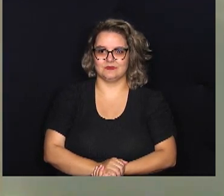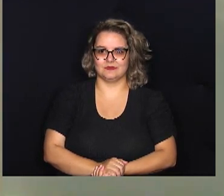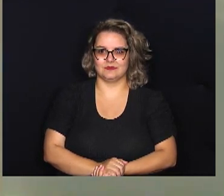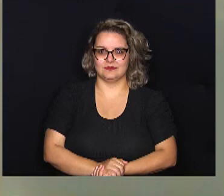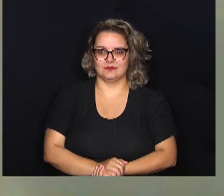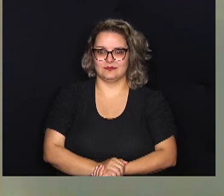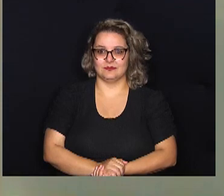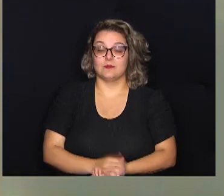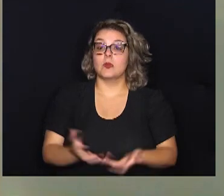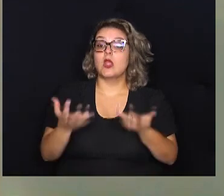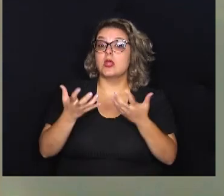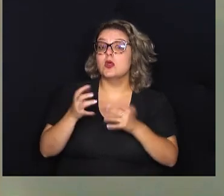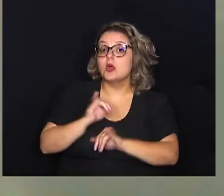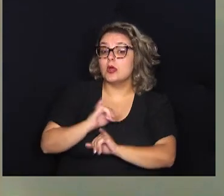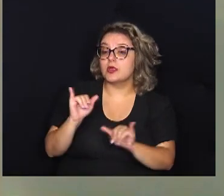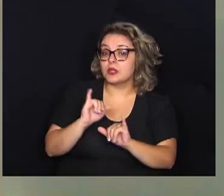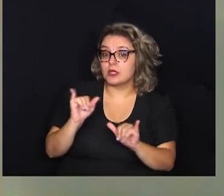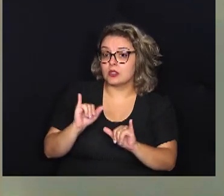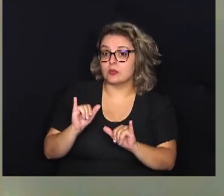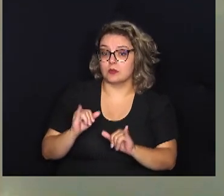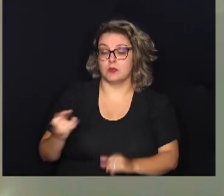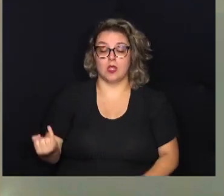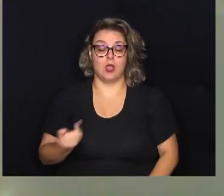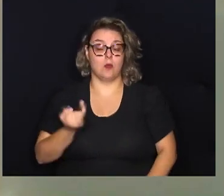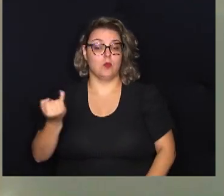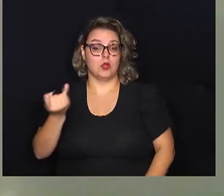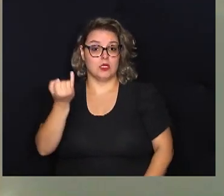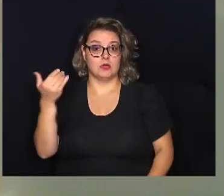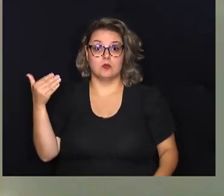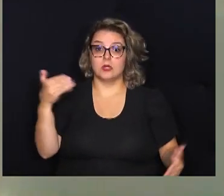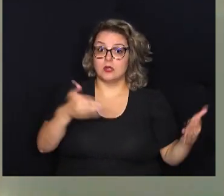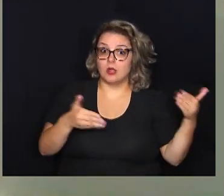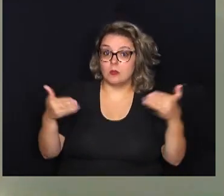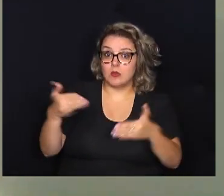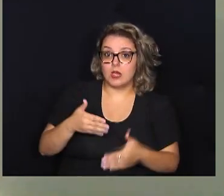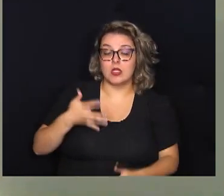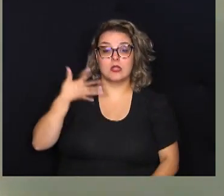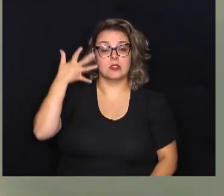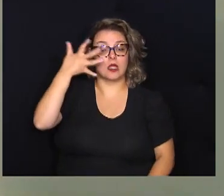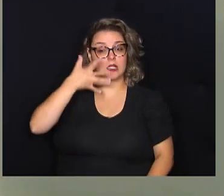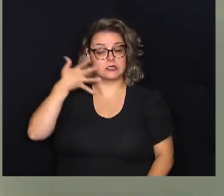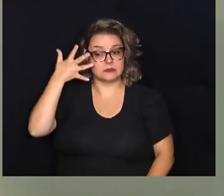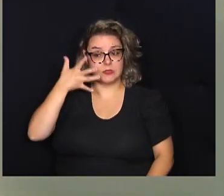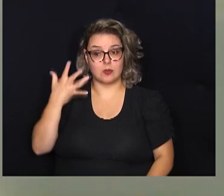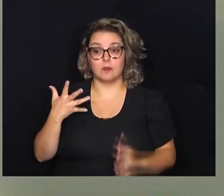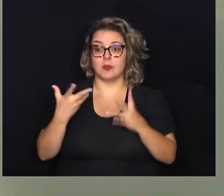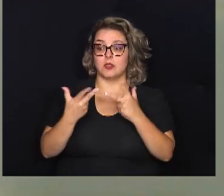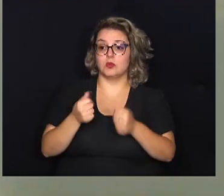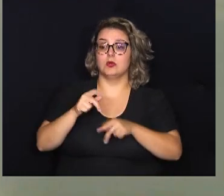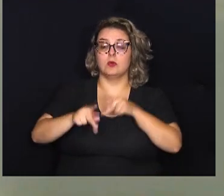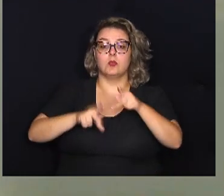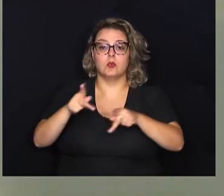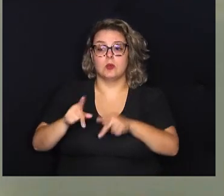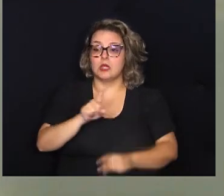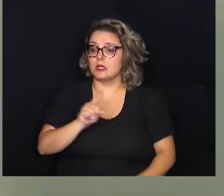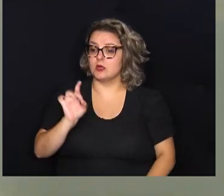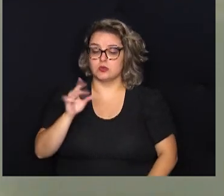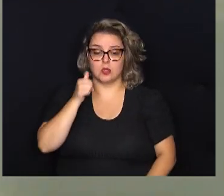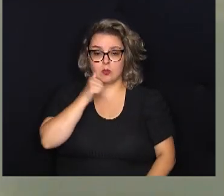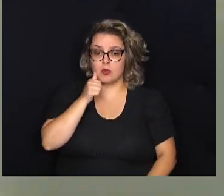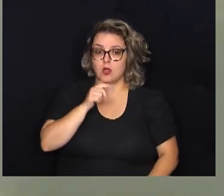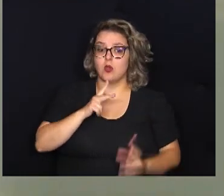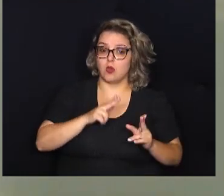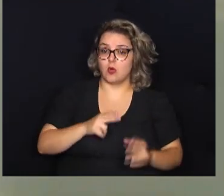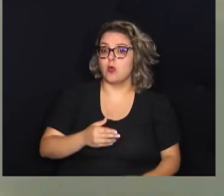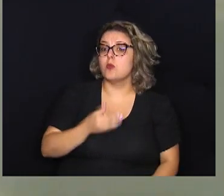E eu quero ressaltar que a importância da participação das palestras para toda a população, não só mulheres como